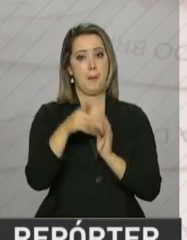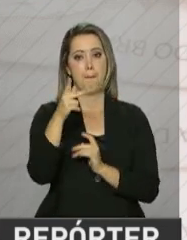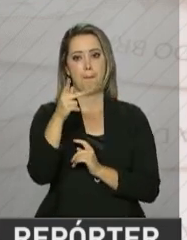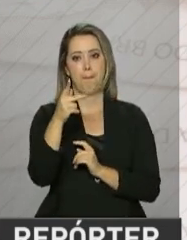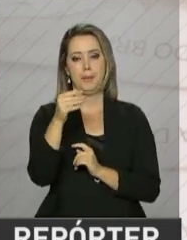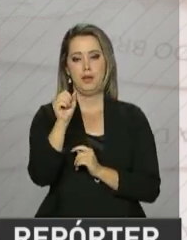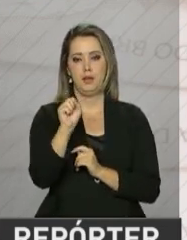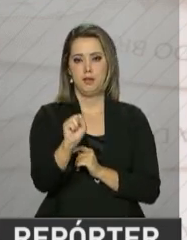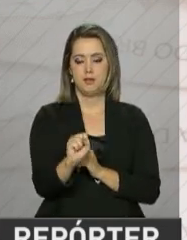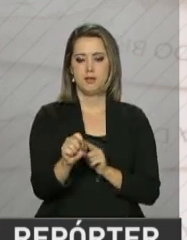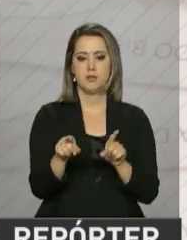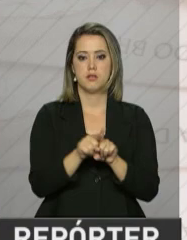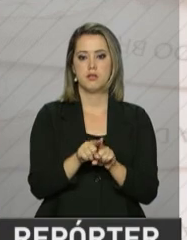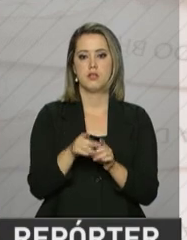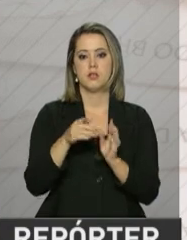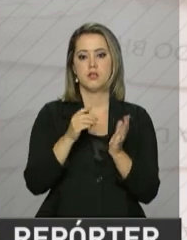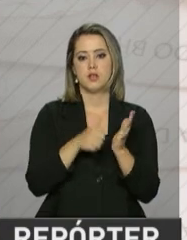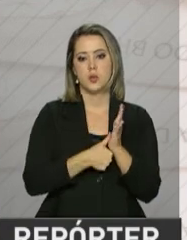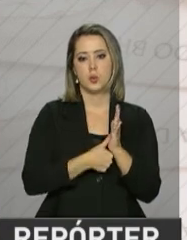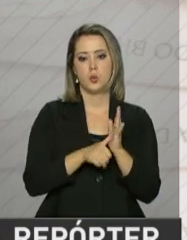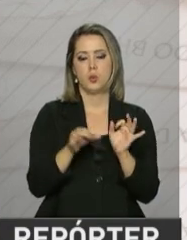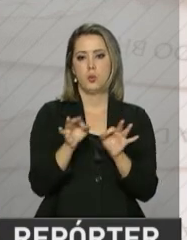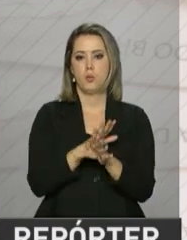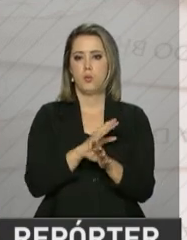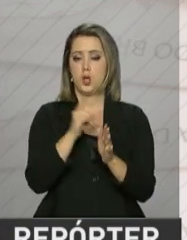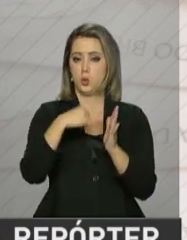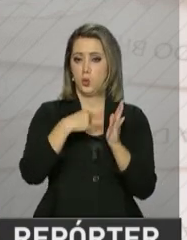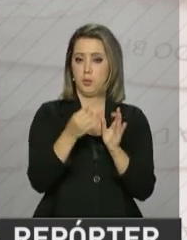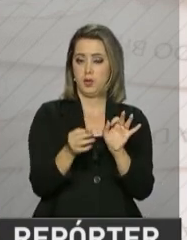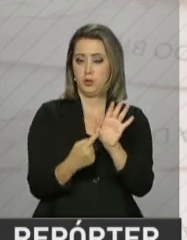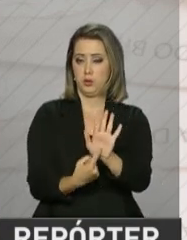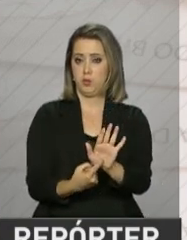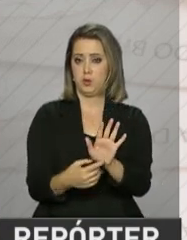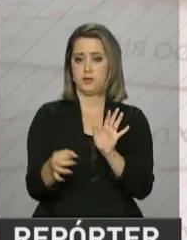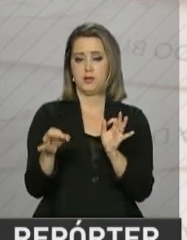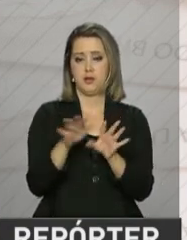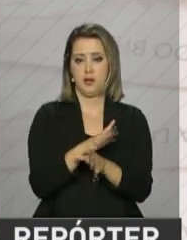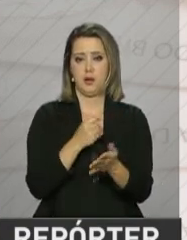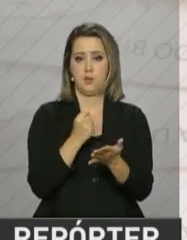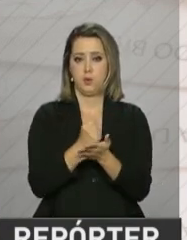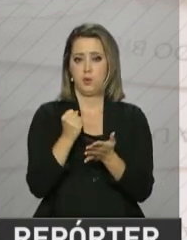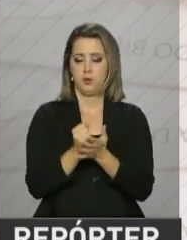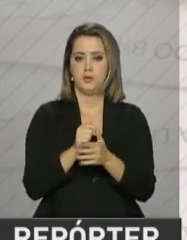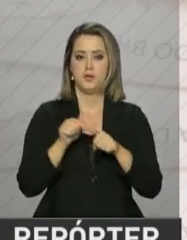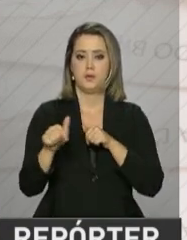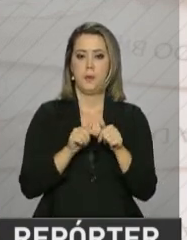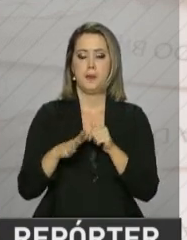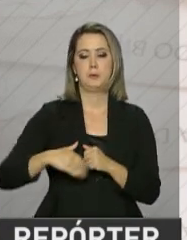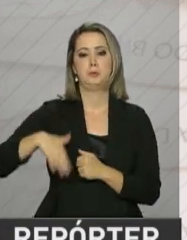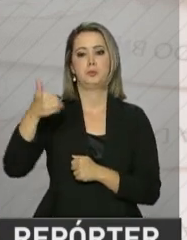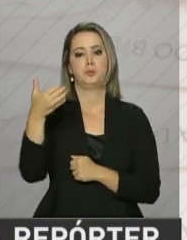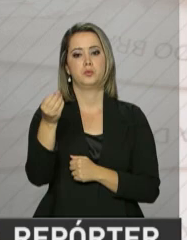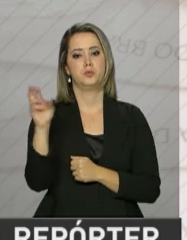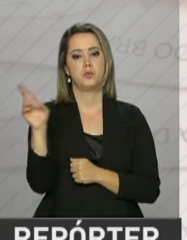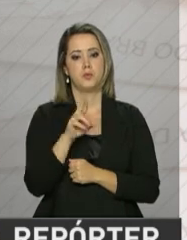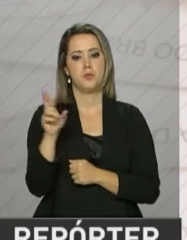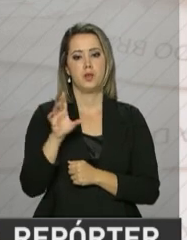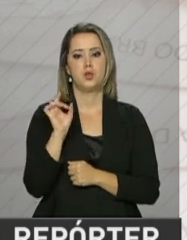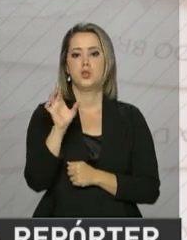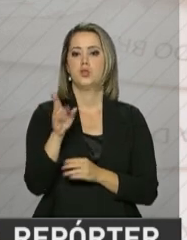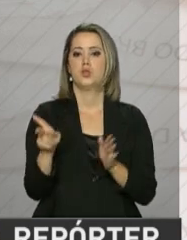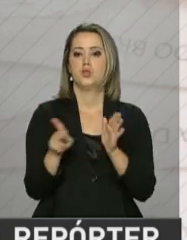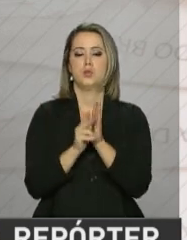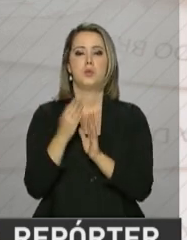pis pasep e comprovante de finalização do contrato de trabalho valores acima de 10 mil reais só podem ser